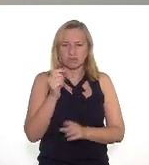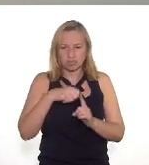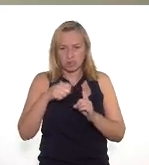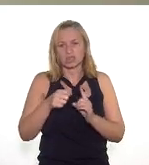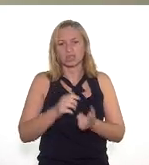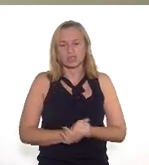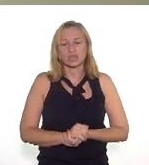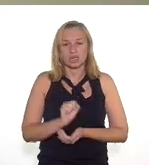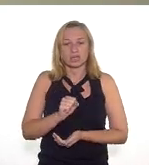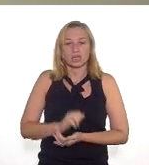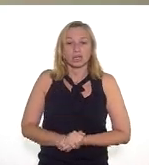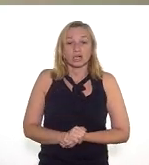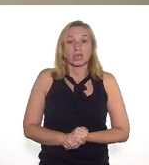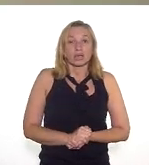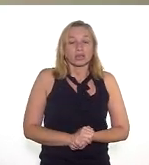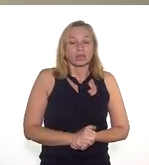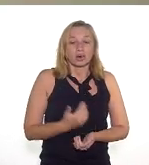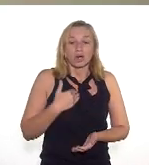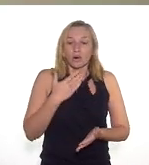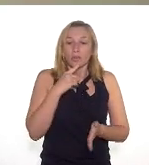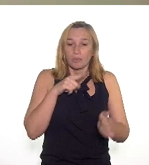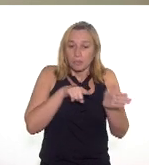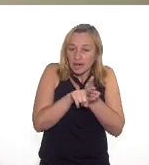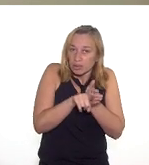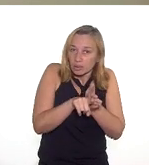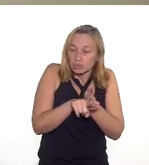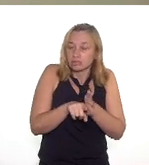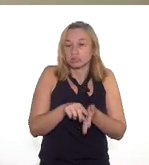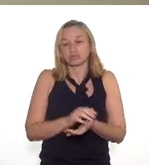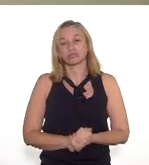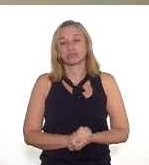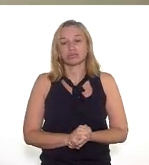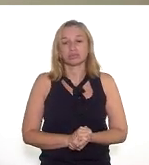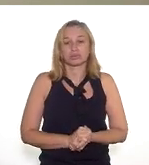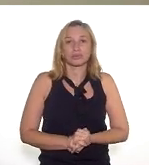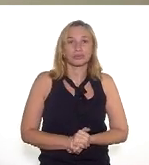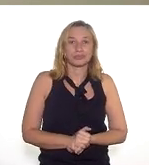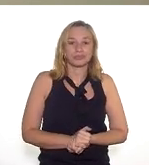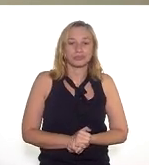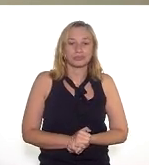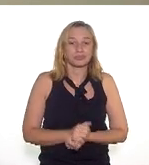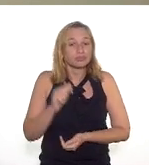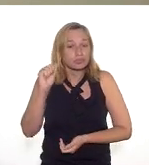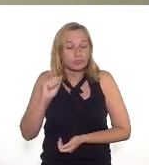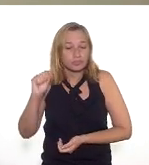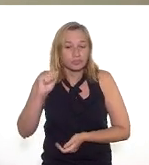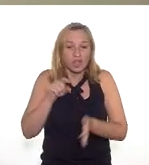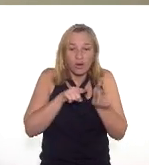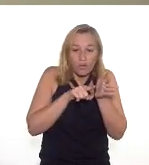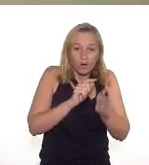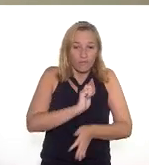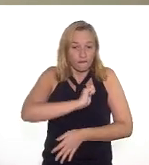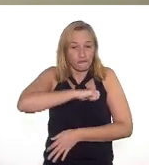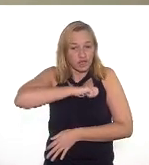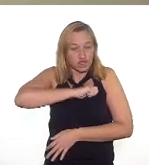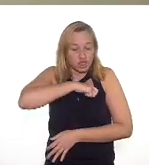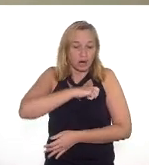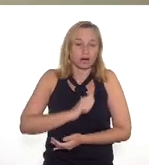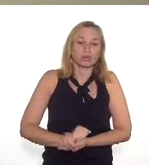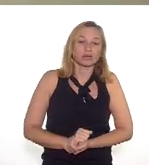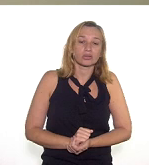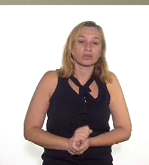Ok. Eu pergunto, a assessoria fiscal,